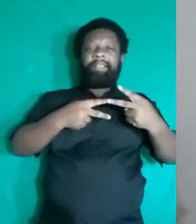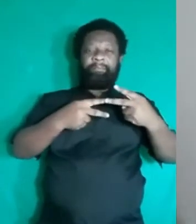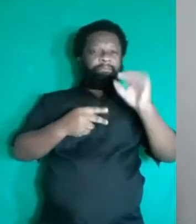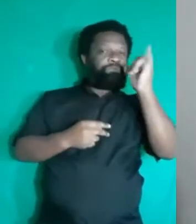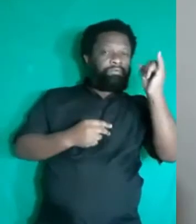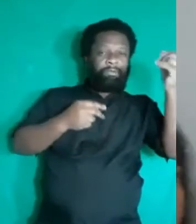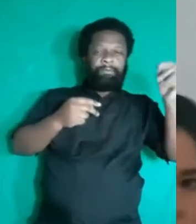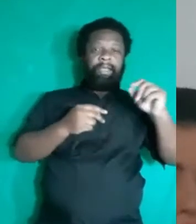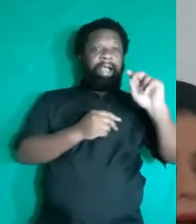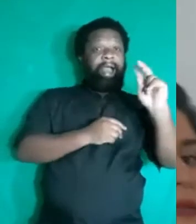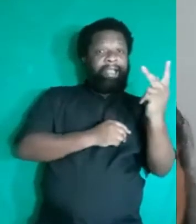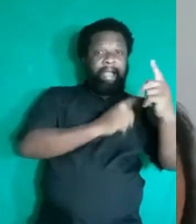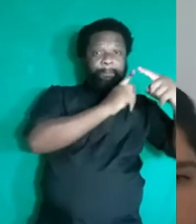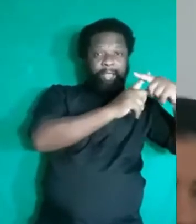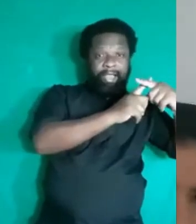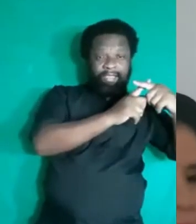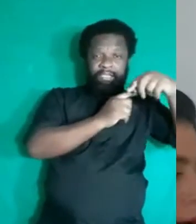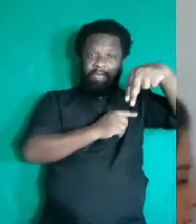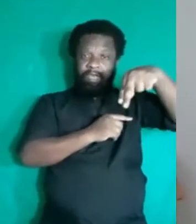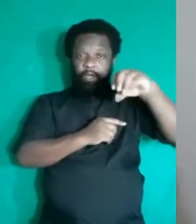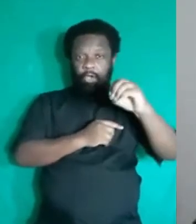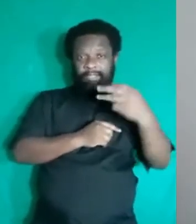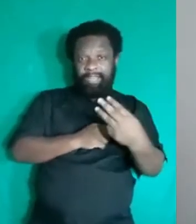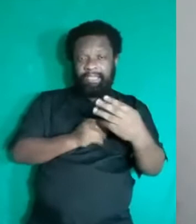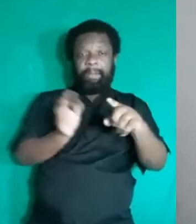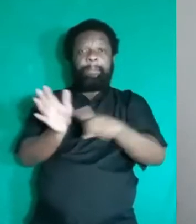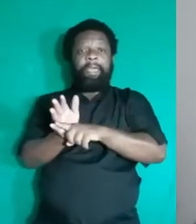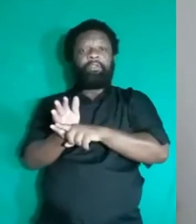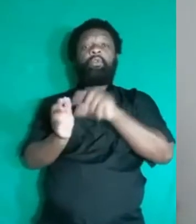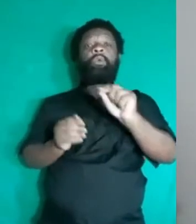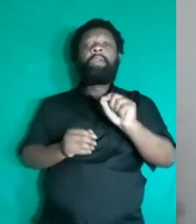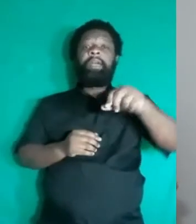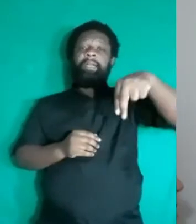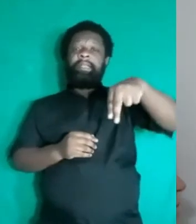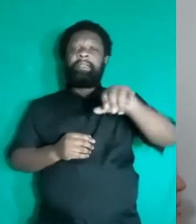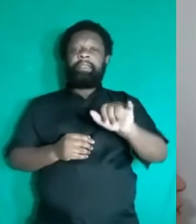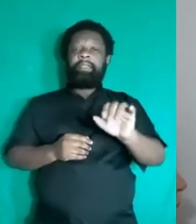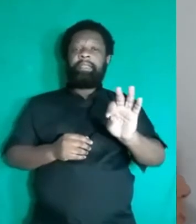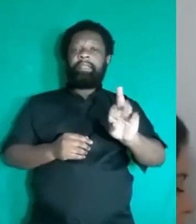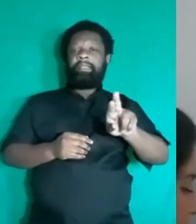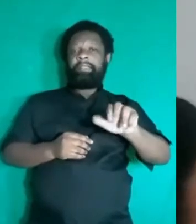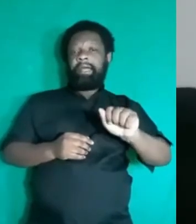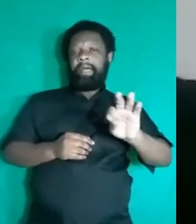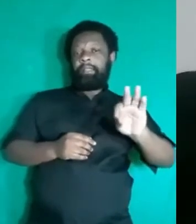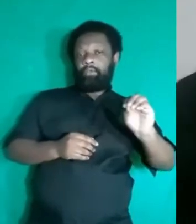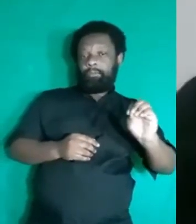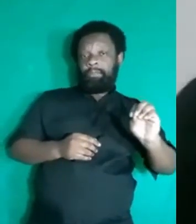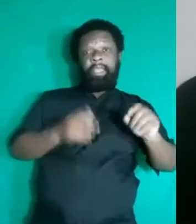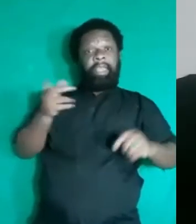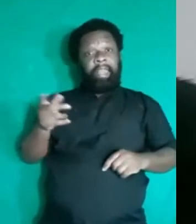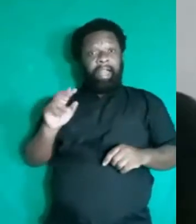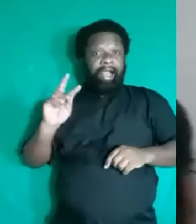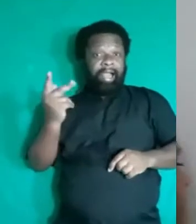esse macete de cruzar as cargas e descruzar as cargas. Então, H+ e NO3-, que é o